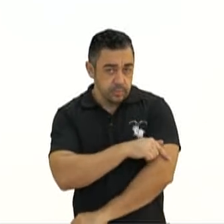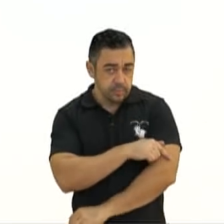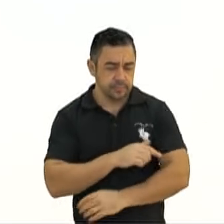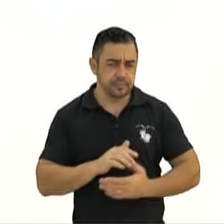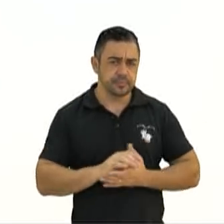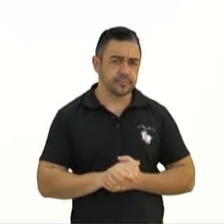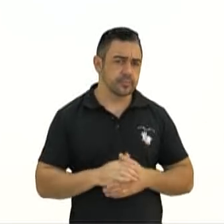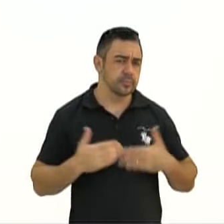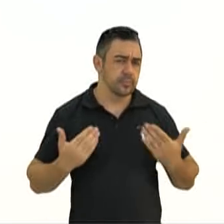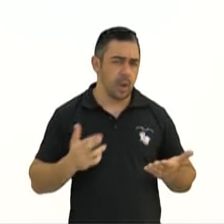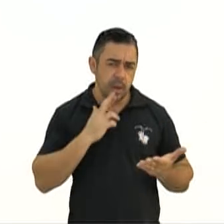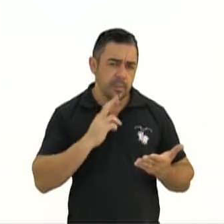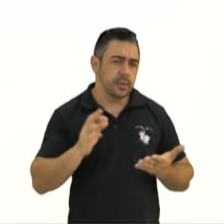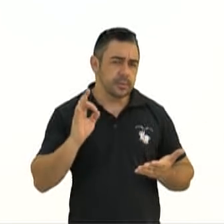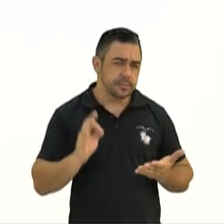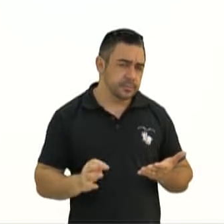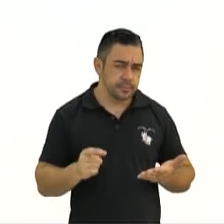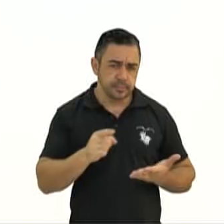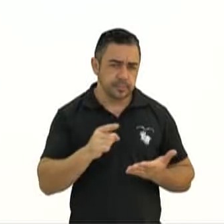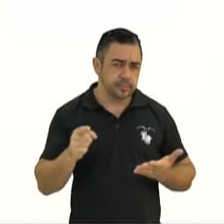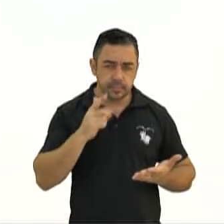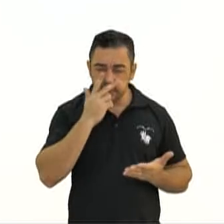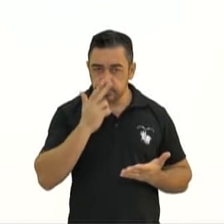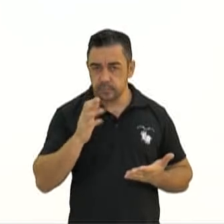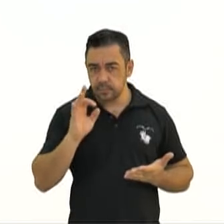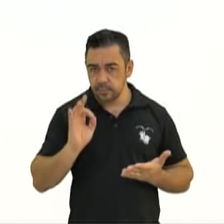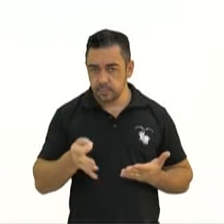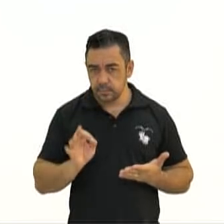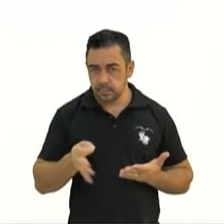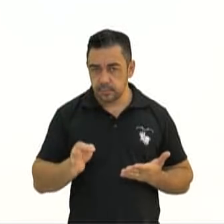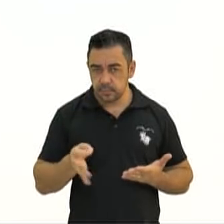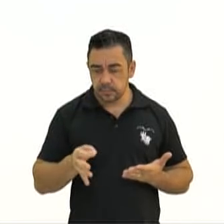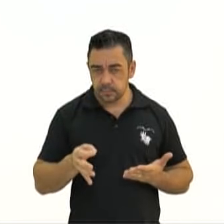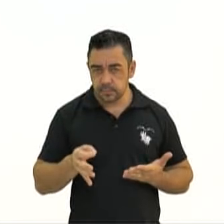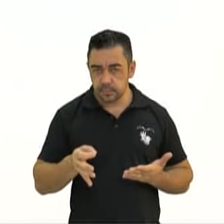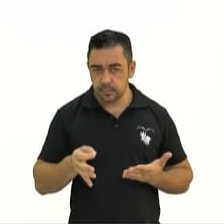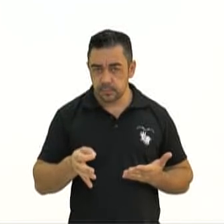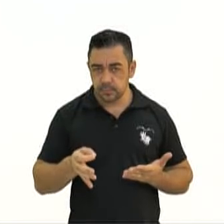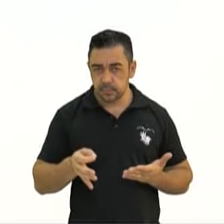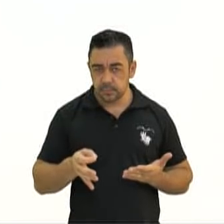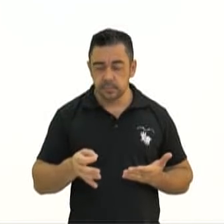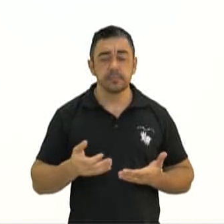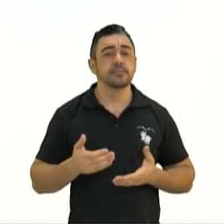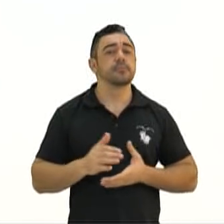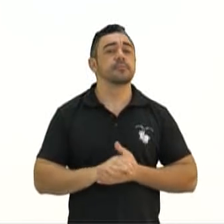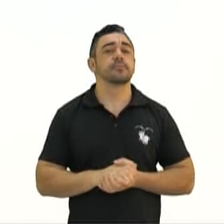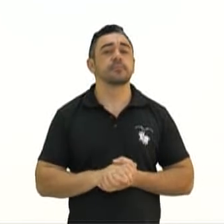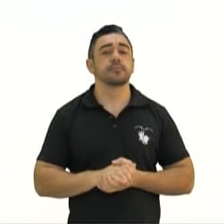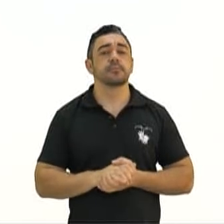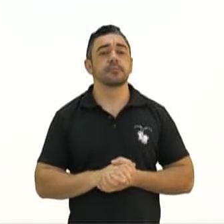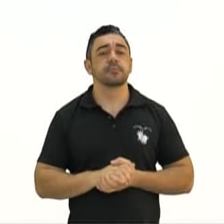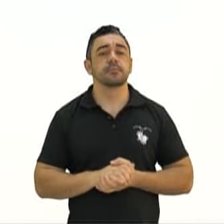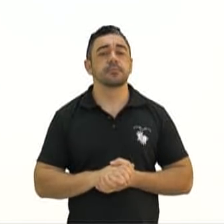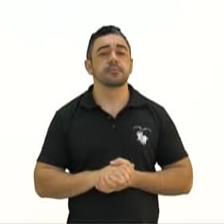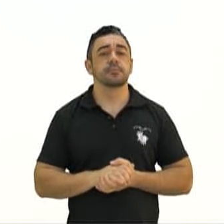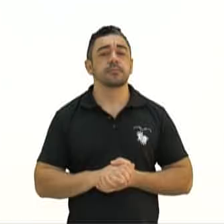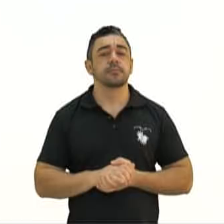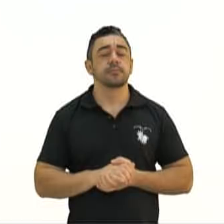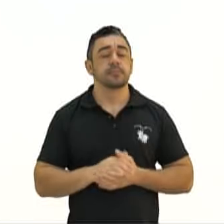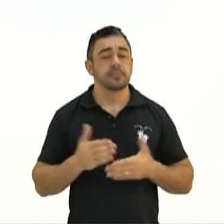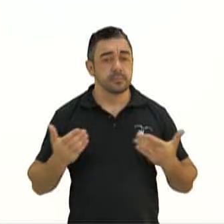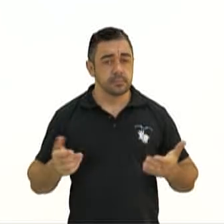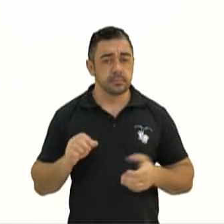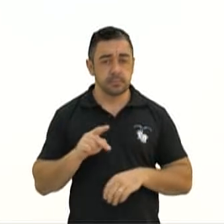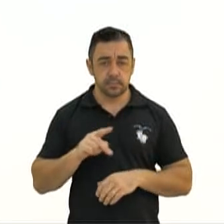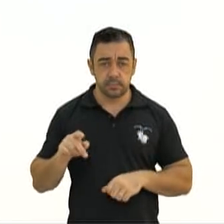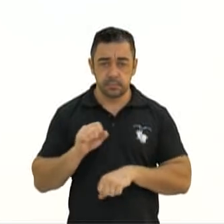E aí, qual dessas afirmações é a afirmação que está correta, ok? Então a